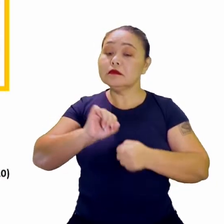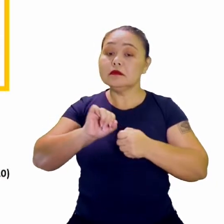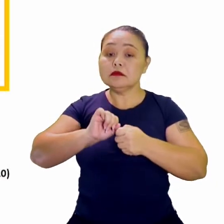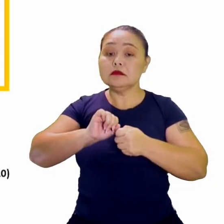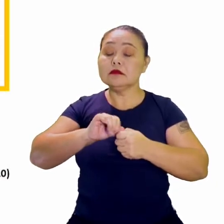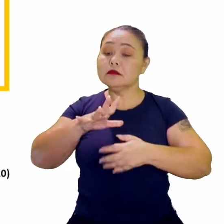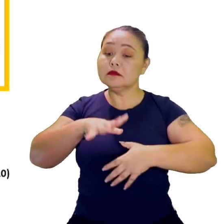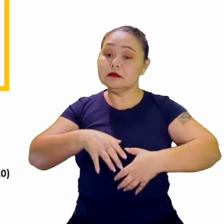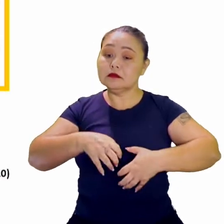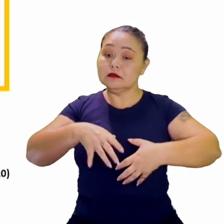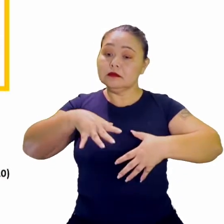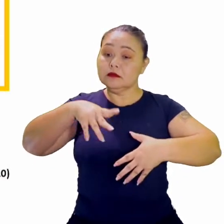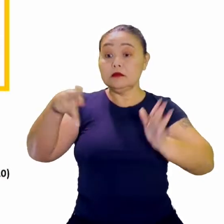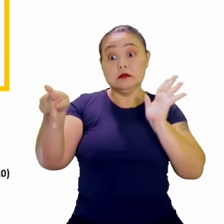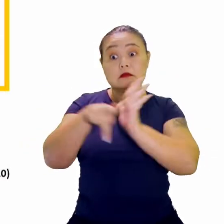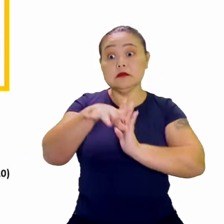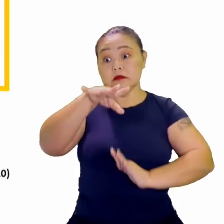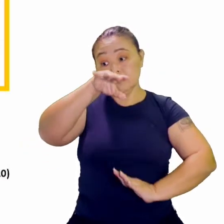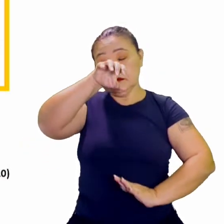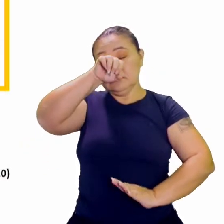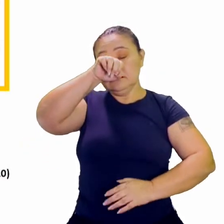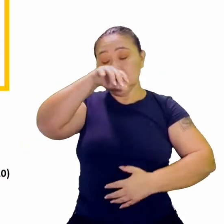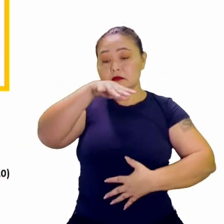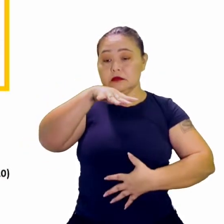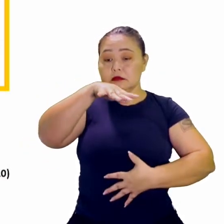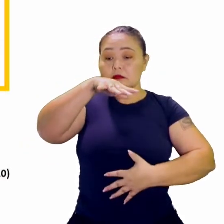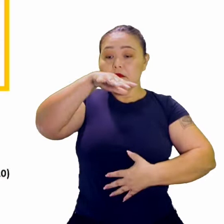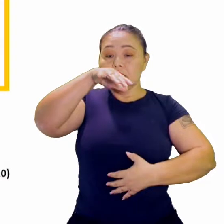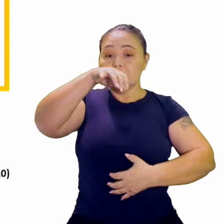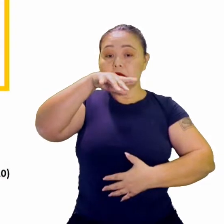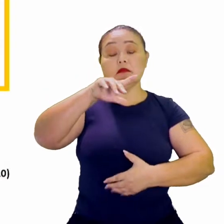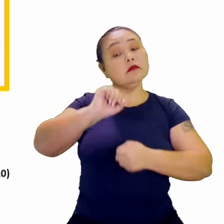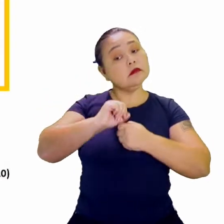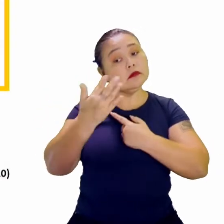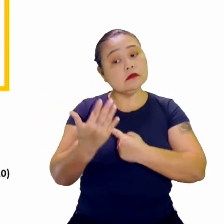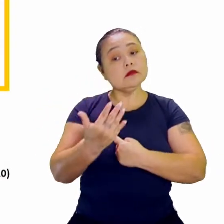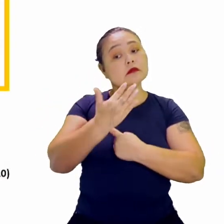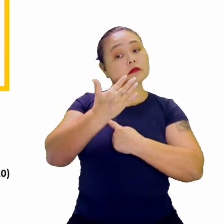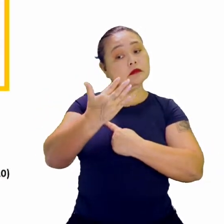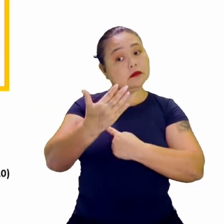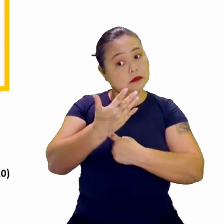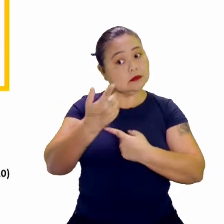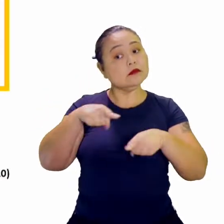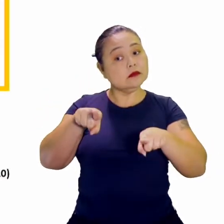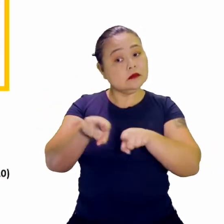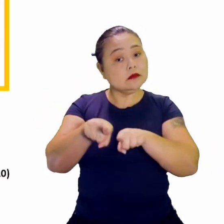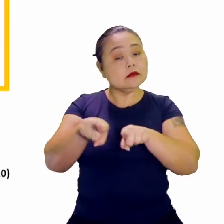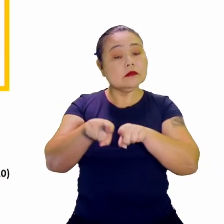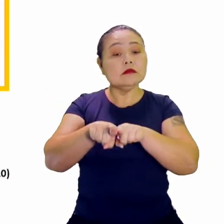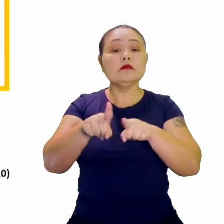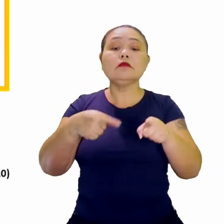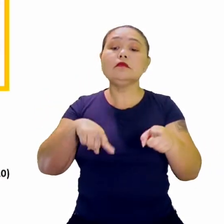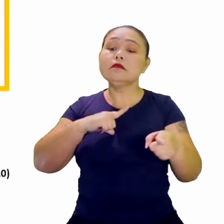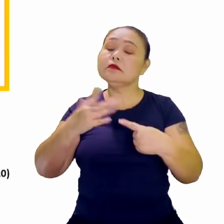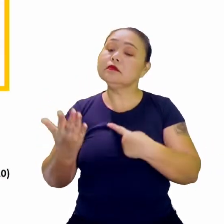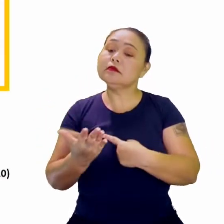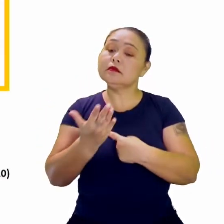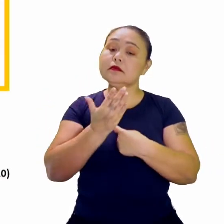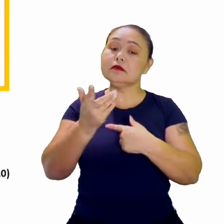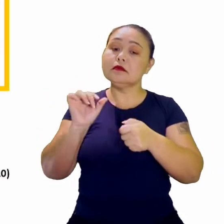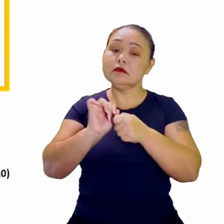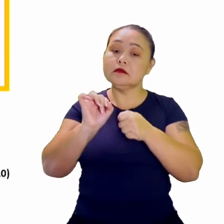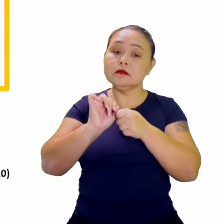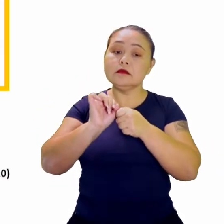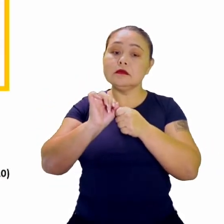de músculos respiratórios. Então, ele vai te ajudar no processo de respiração. Vai te ajudar também no processo